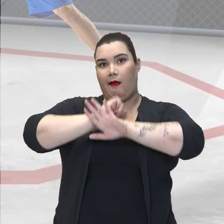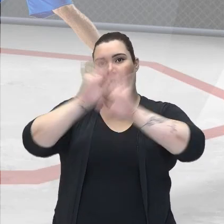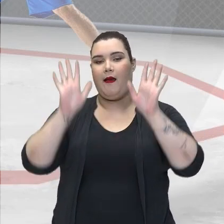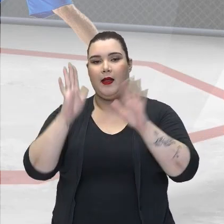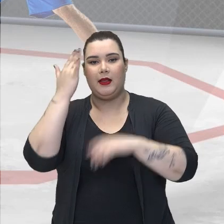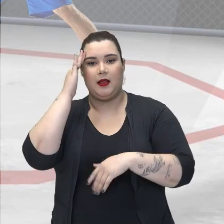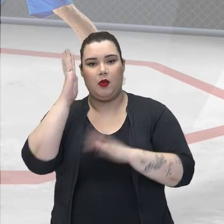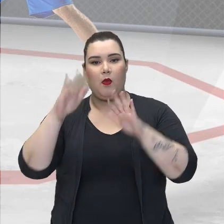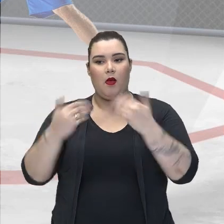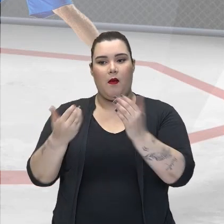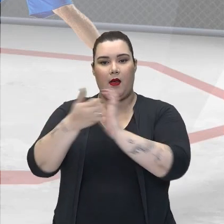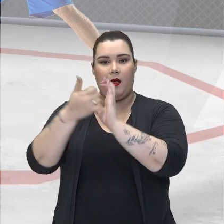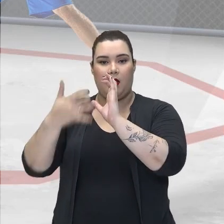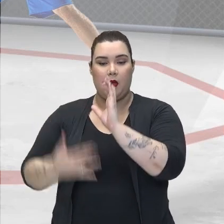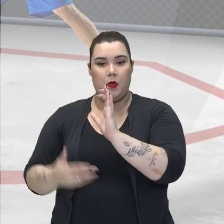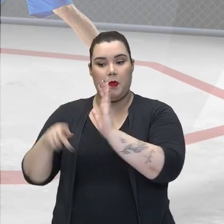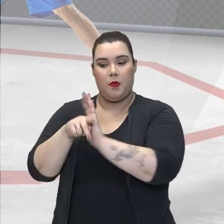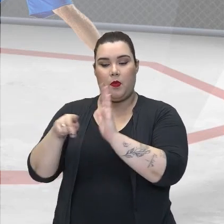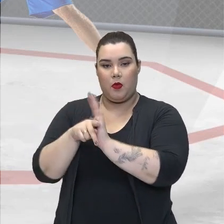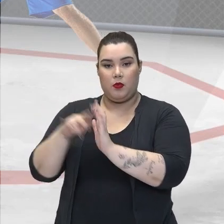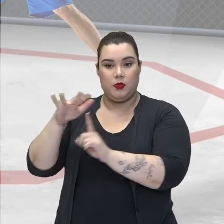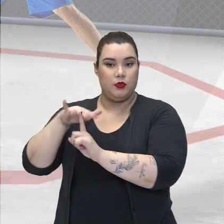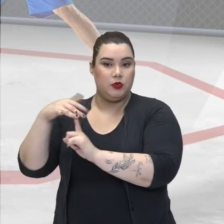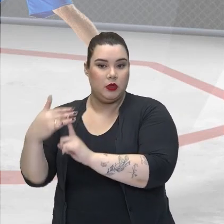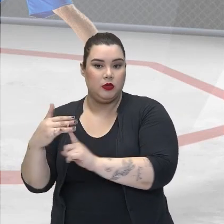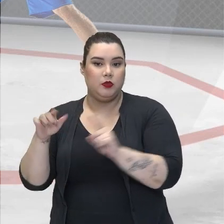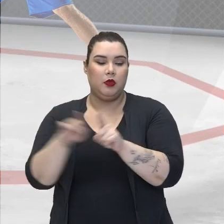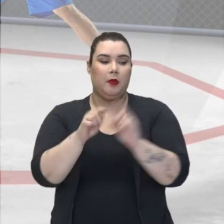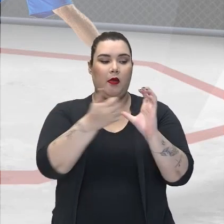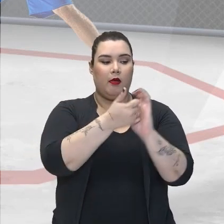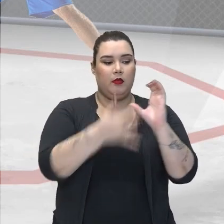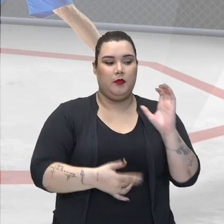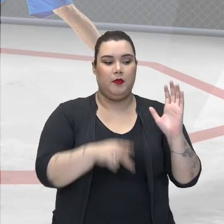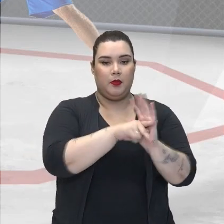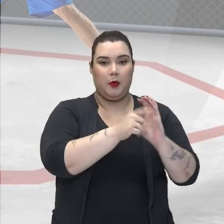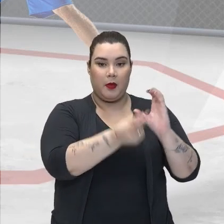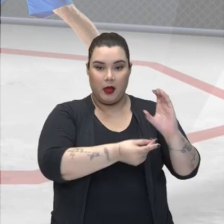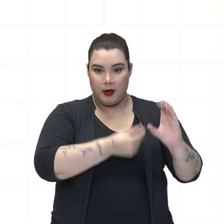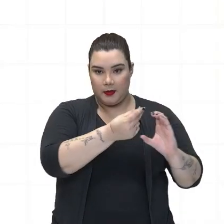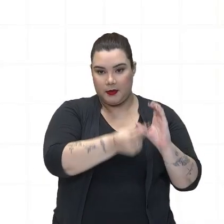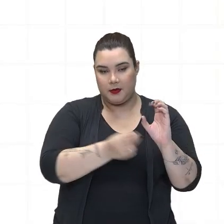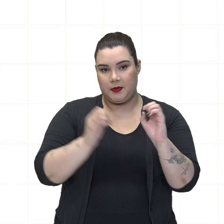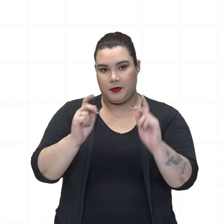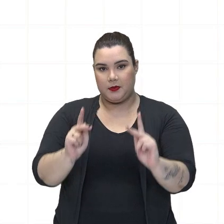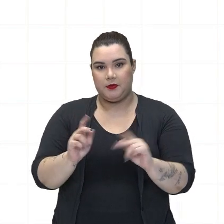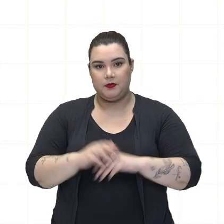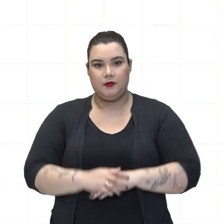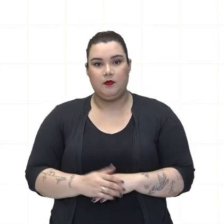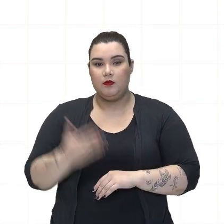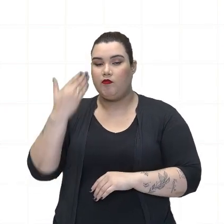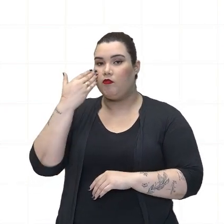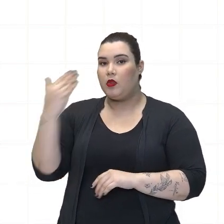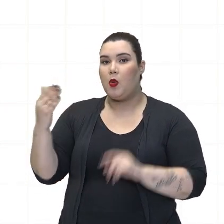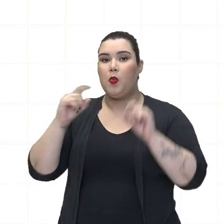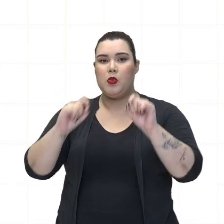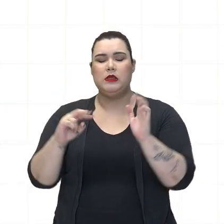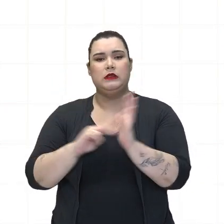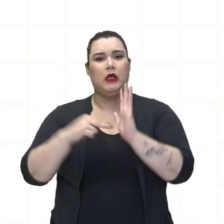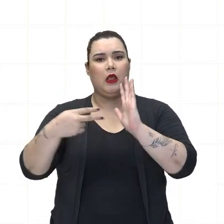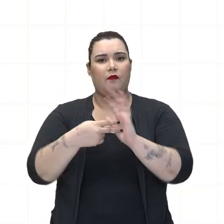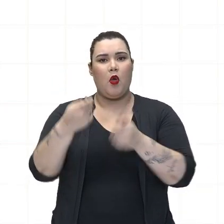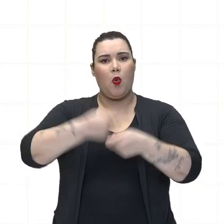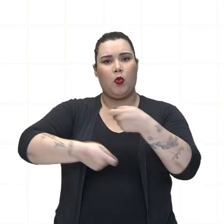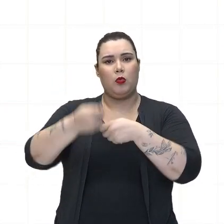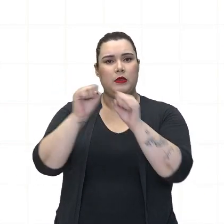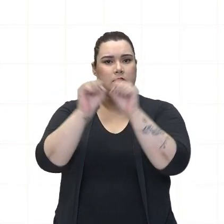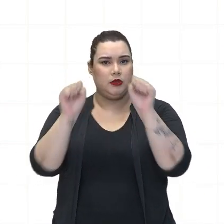são as características do socialismo e quais são as características do capitalismo. Acompanhe comigo a definição de sistema